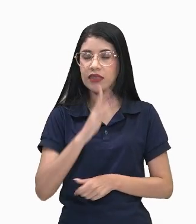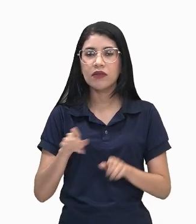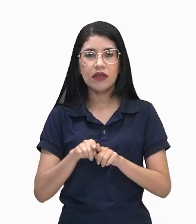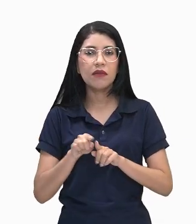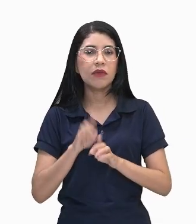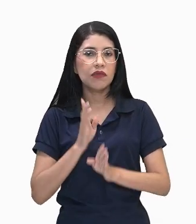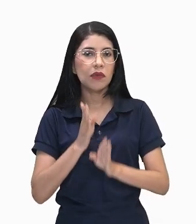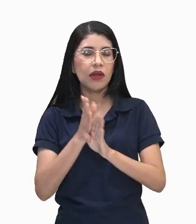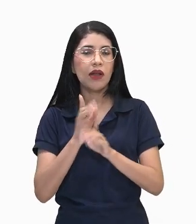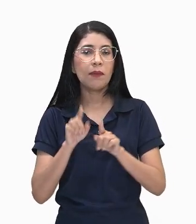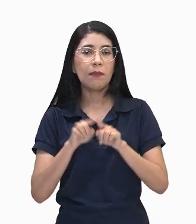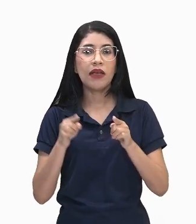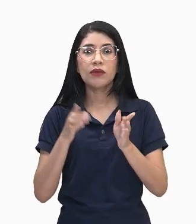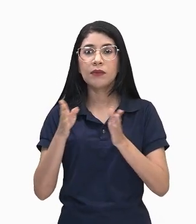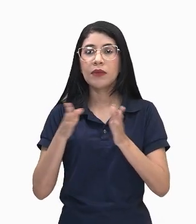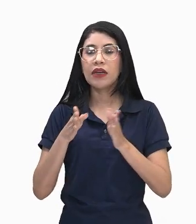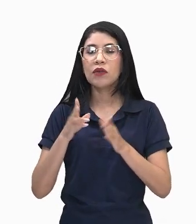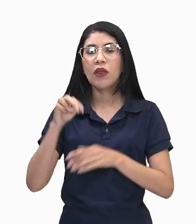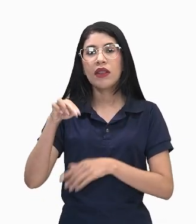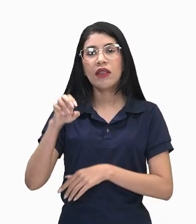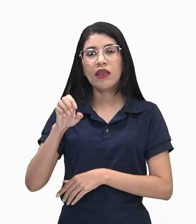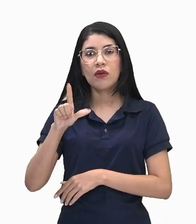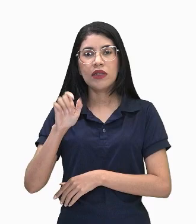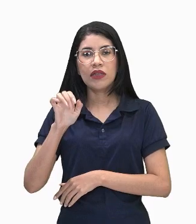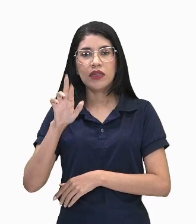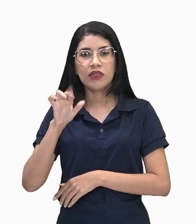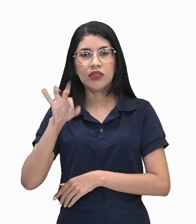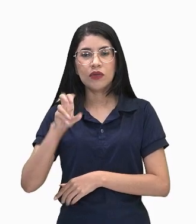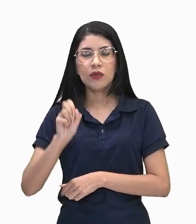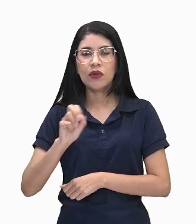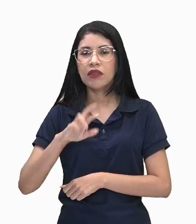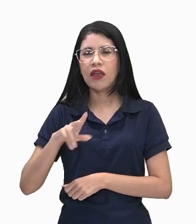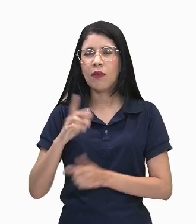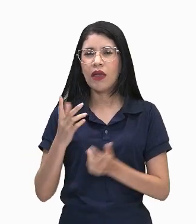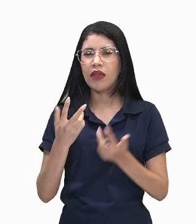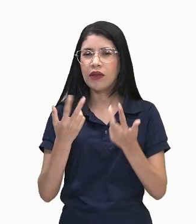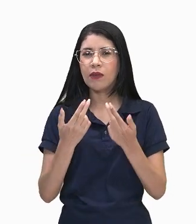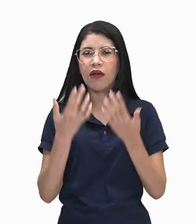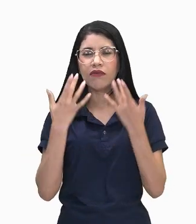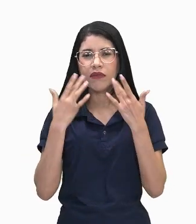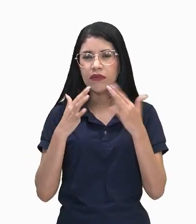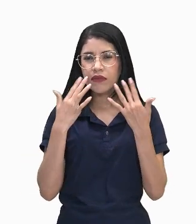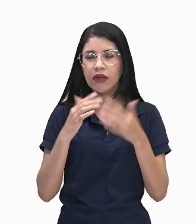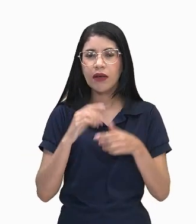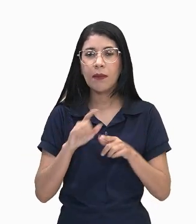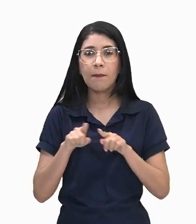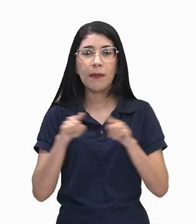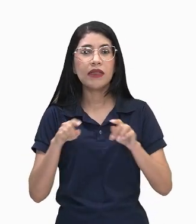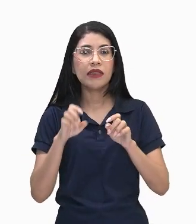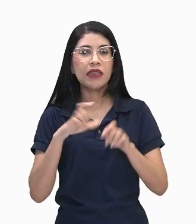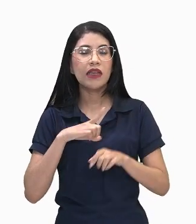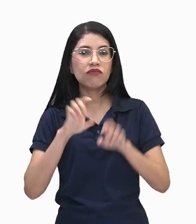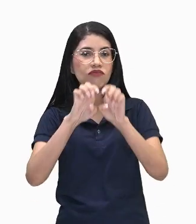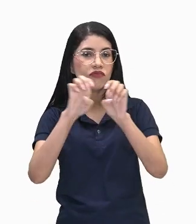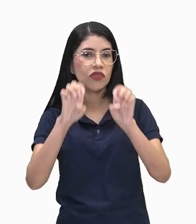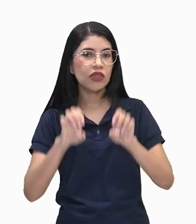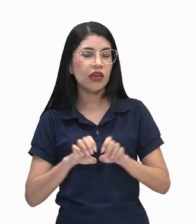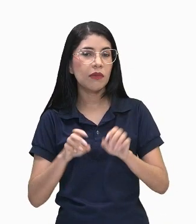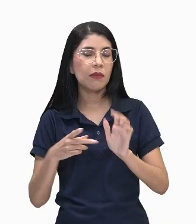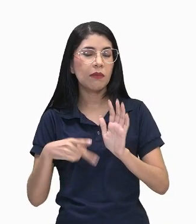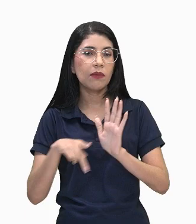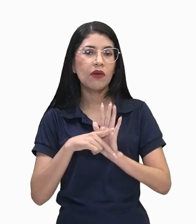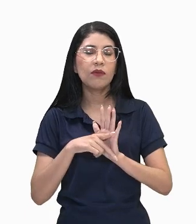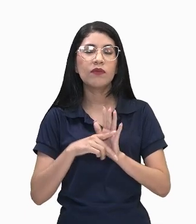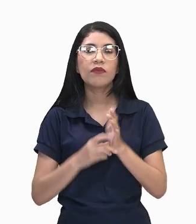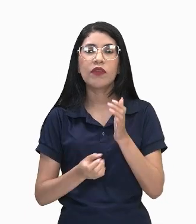já do período neolítico. Ela não tem essa característica naturalista, mas sim de forma esquemática. Aí foram encontrados os